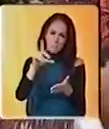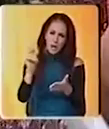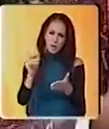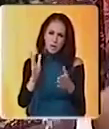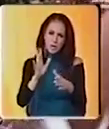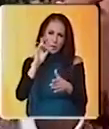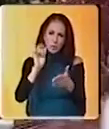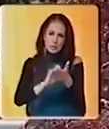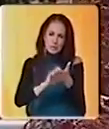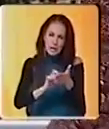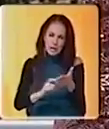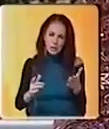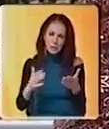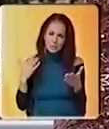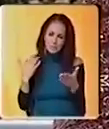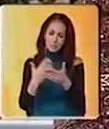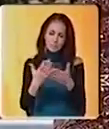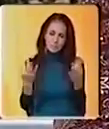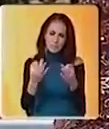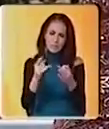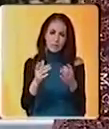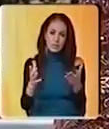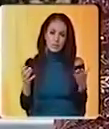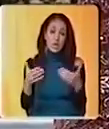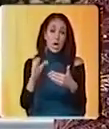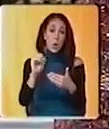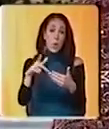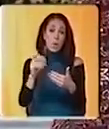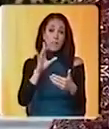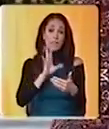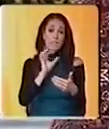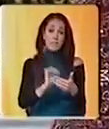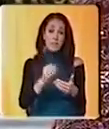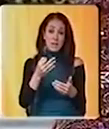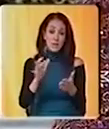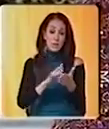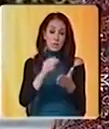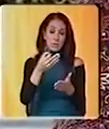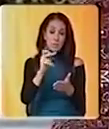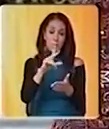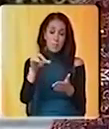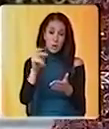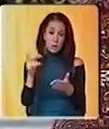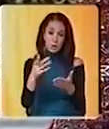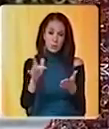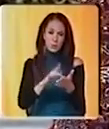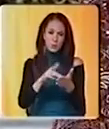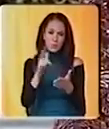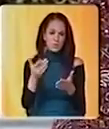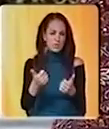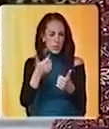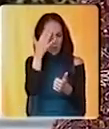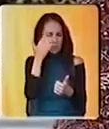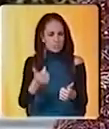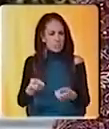todo um diário que foi escrito ao longo de todo o processo de coma da filha. Aliás, o livro Paula terá sido dos livros de Isabel Allende o